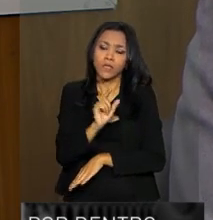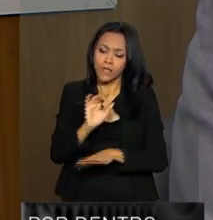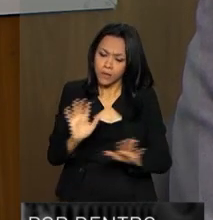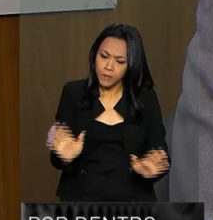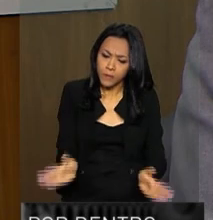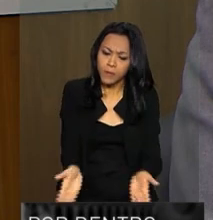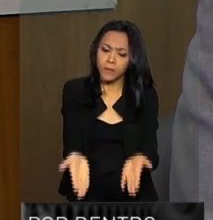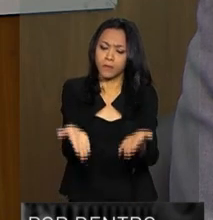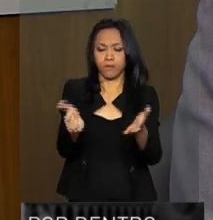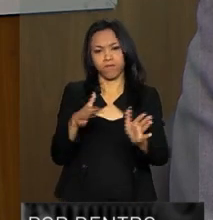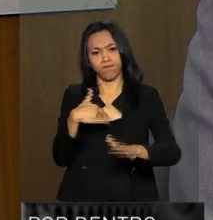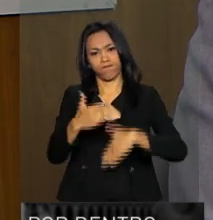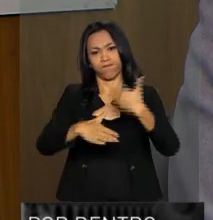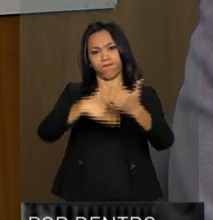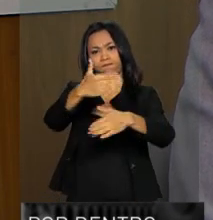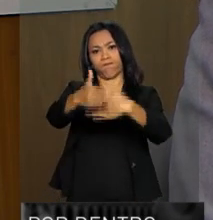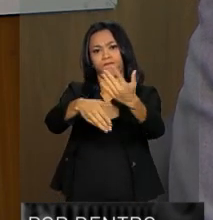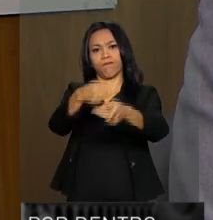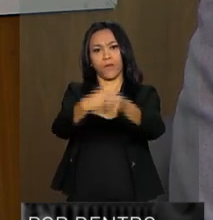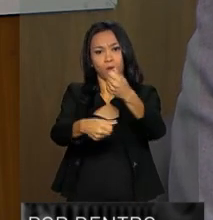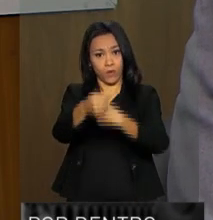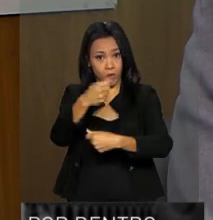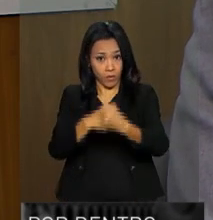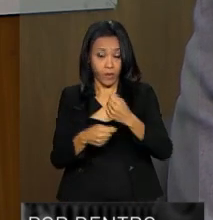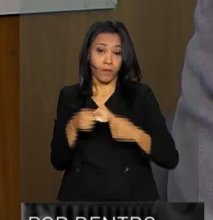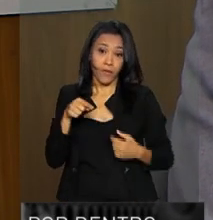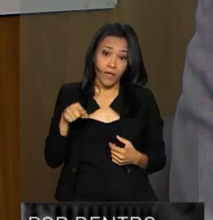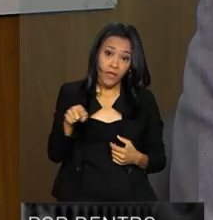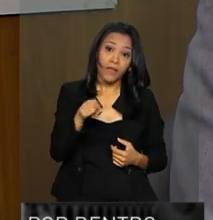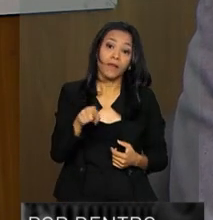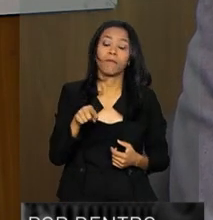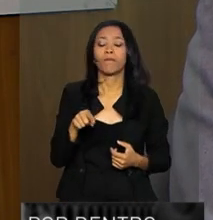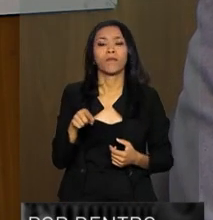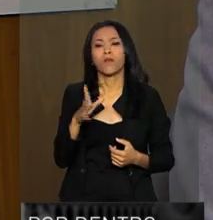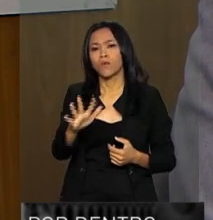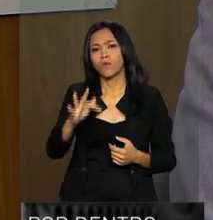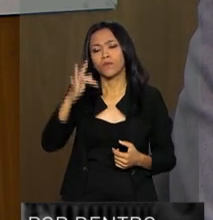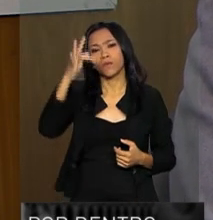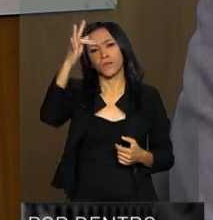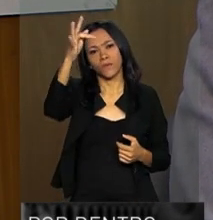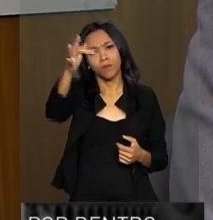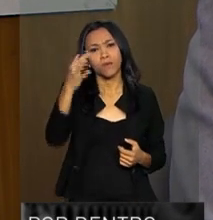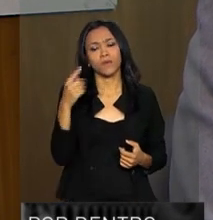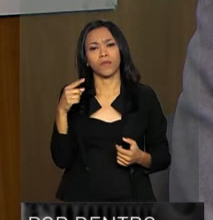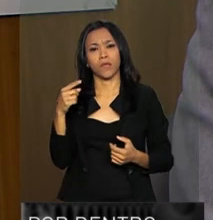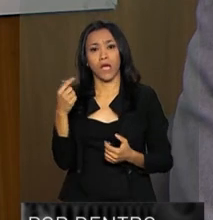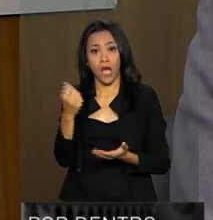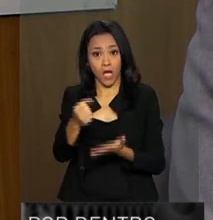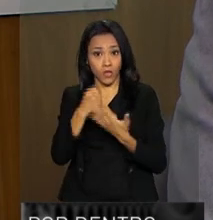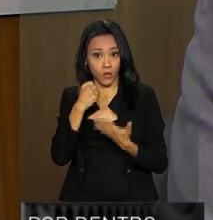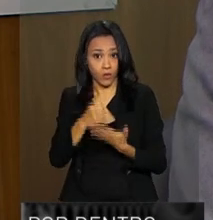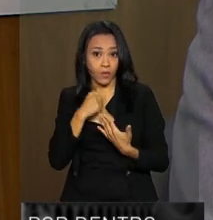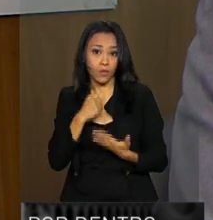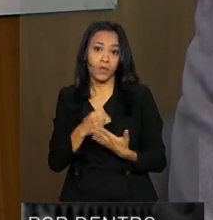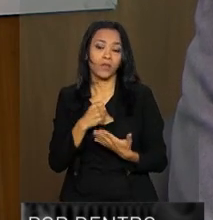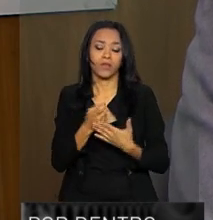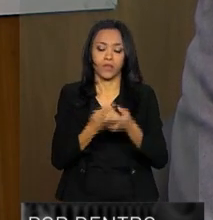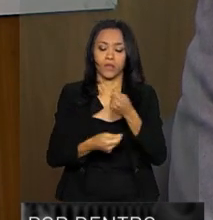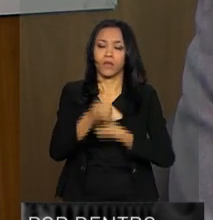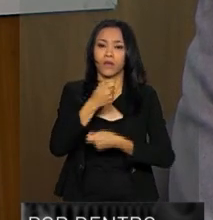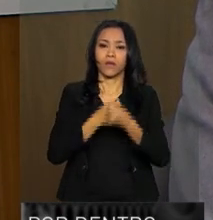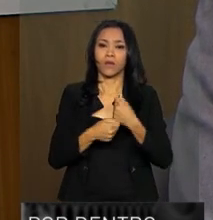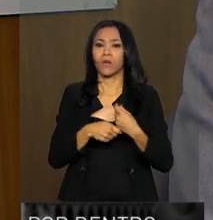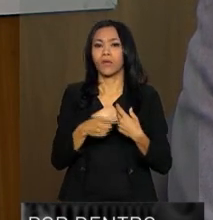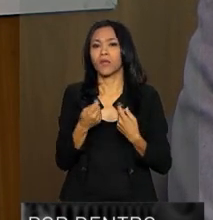desenvolvimento econômico e fazer com que no futuro as ajudas econômicas não sejam mais é